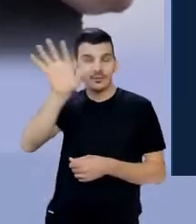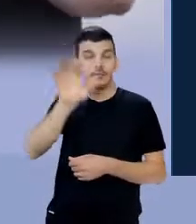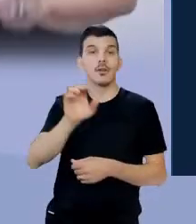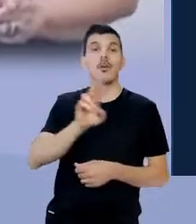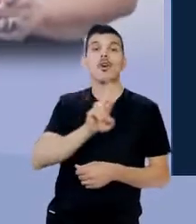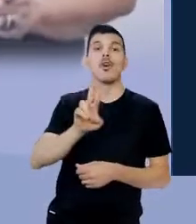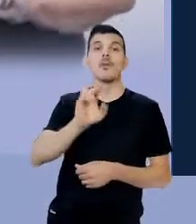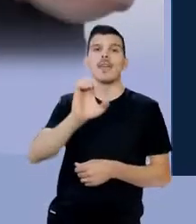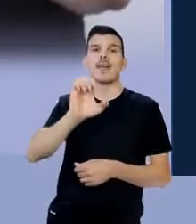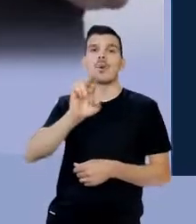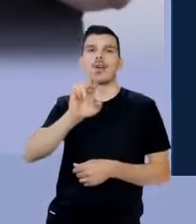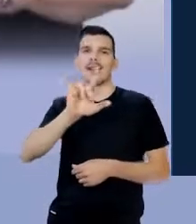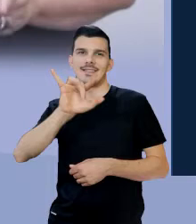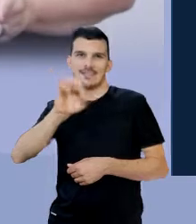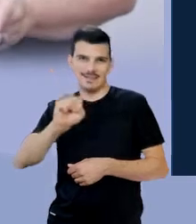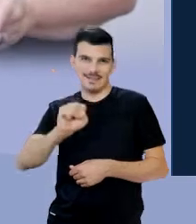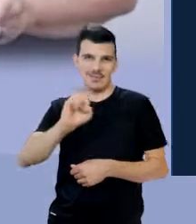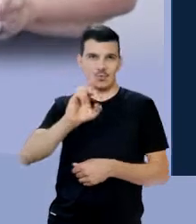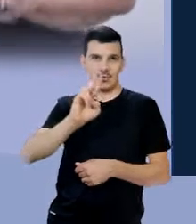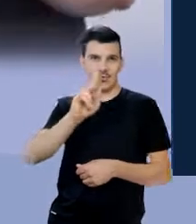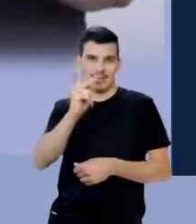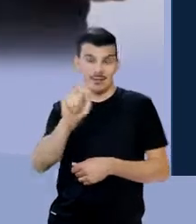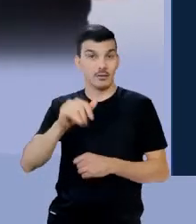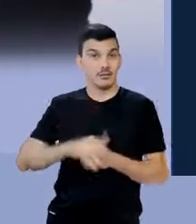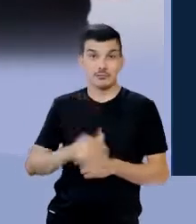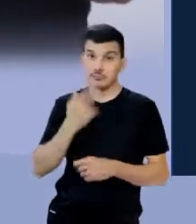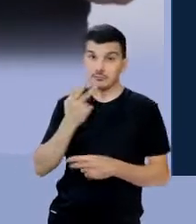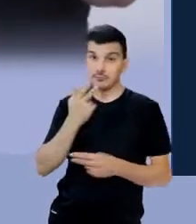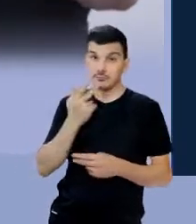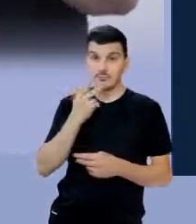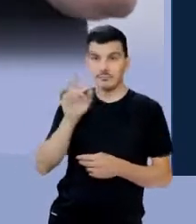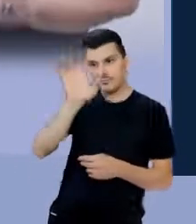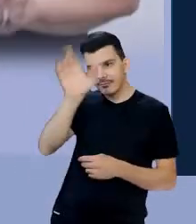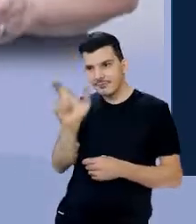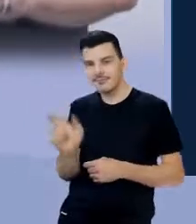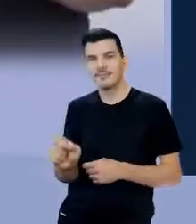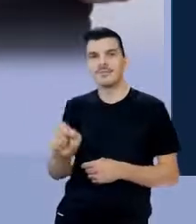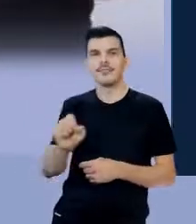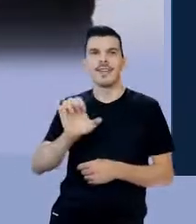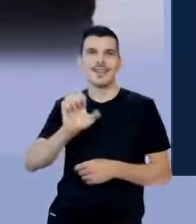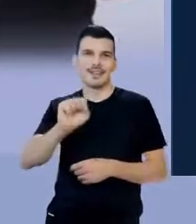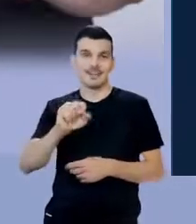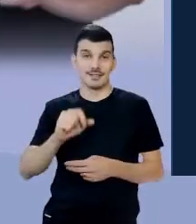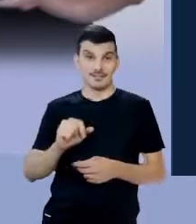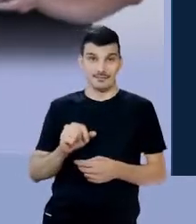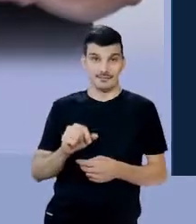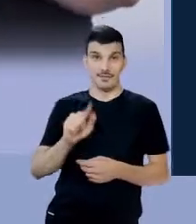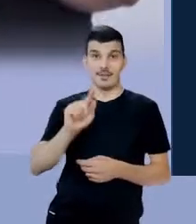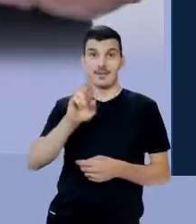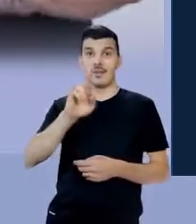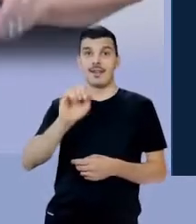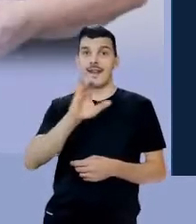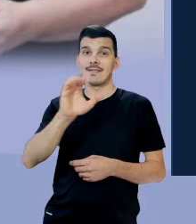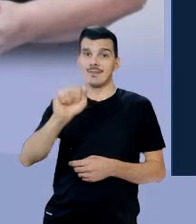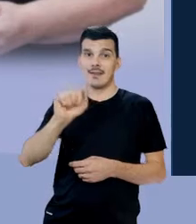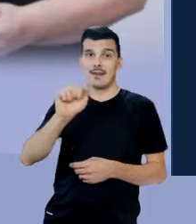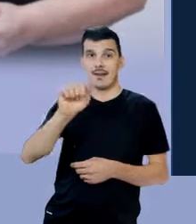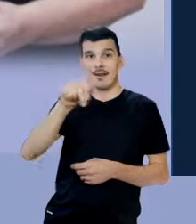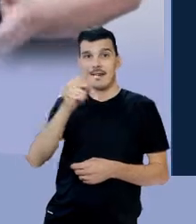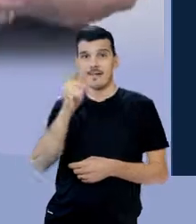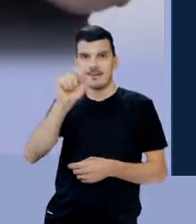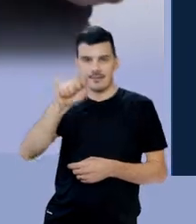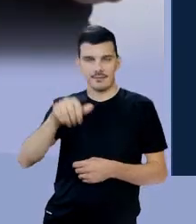com Euclides da Cunha em Os Sertões, conversamos sobre o Espírito Santo com Graça Aranha na obra